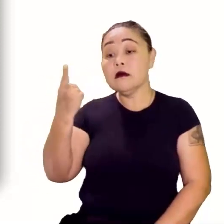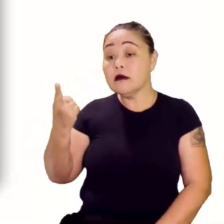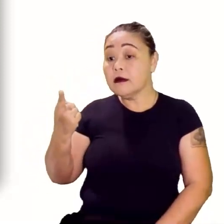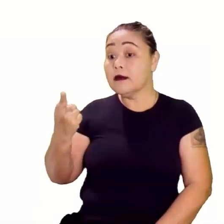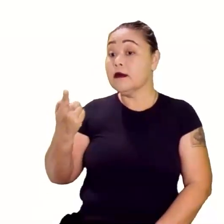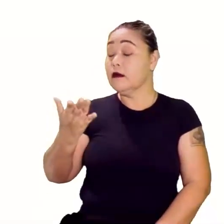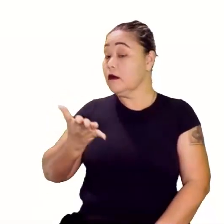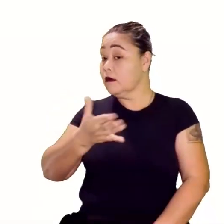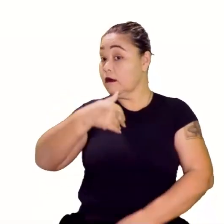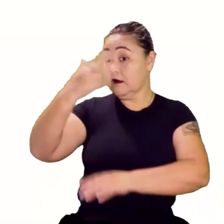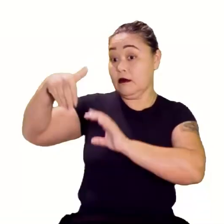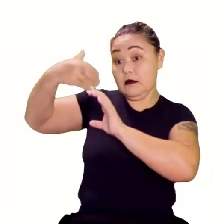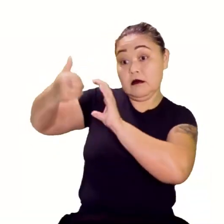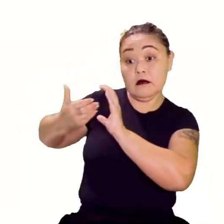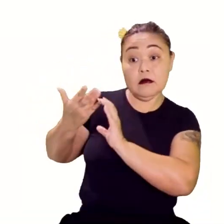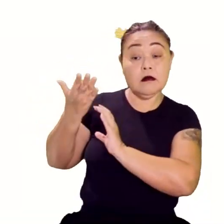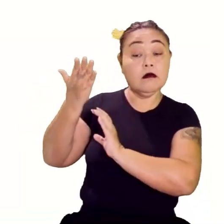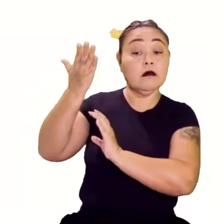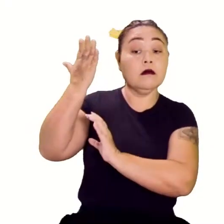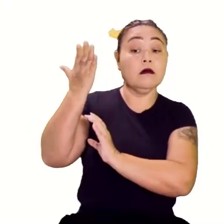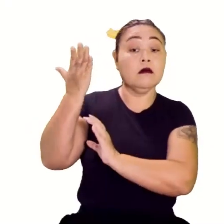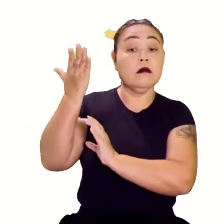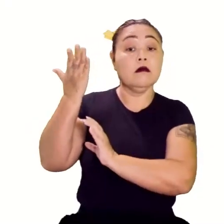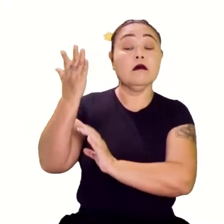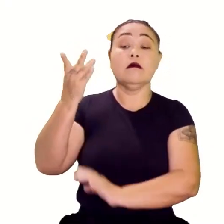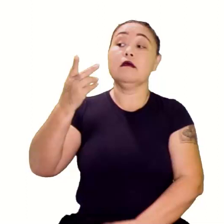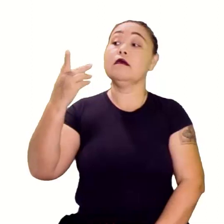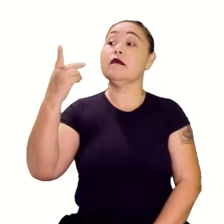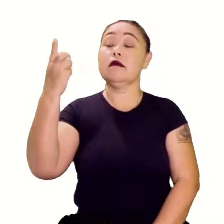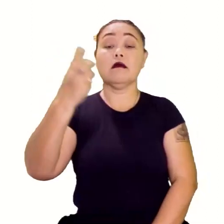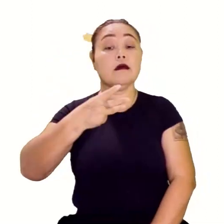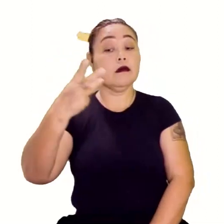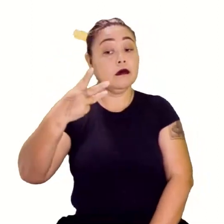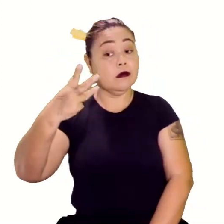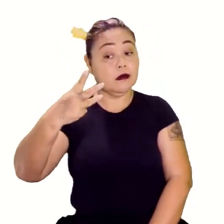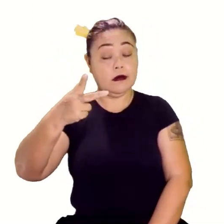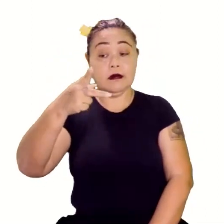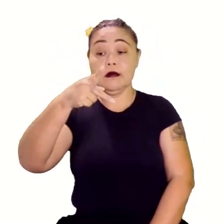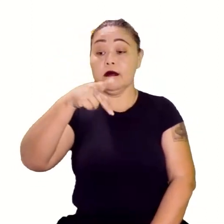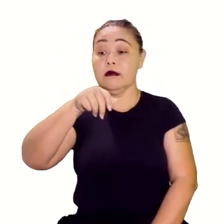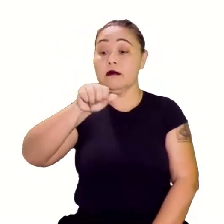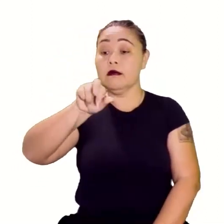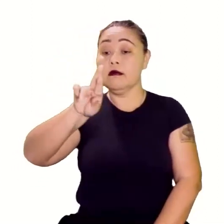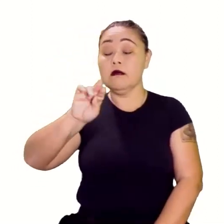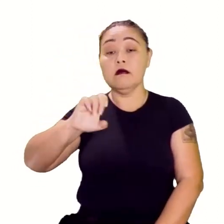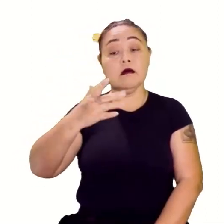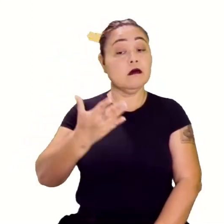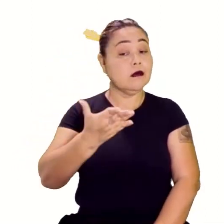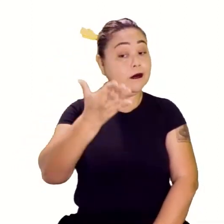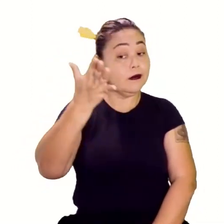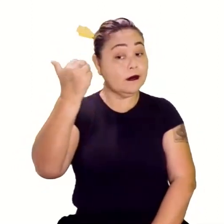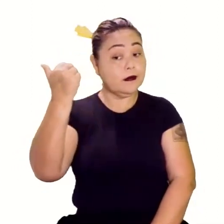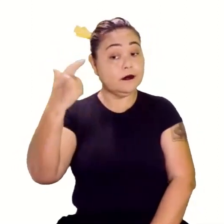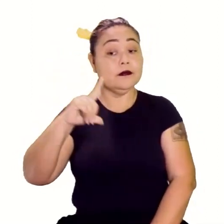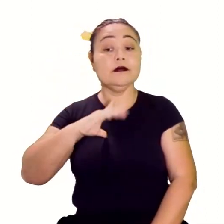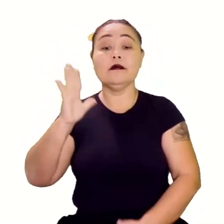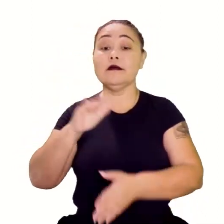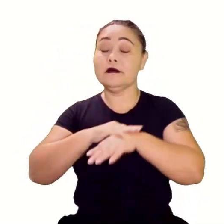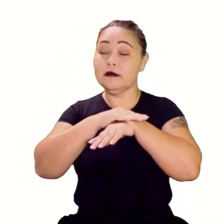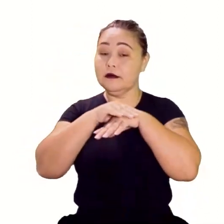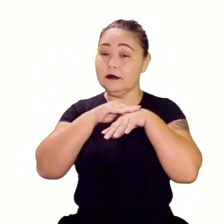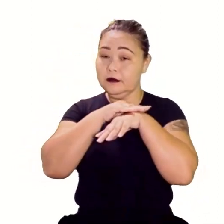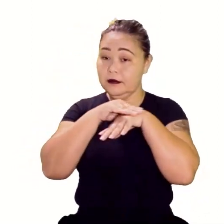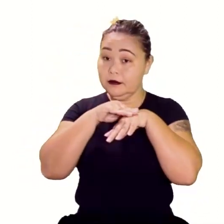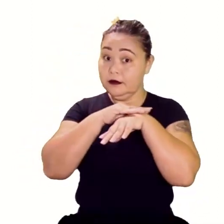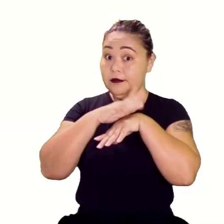nossa cartola mágica, a gente tira aí a parte 3 de função logarítmica e, claro, vem aqui com a gente para a gente conversar